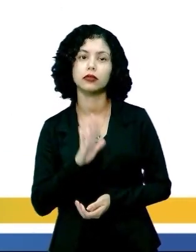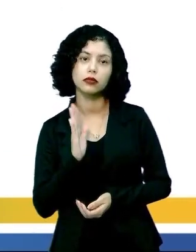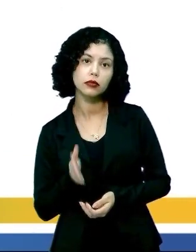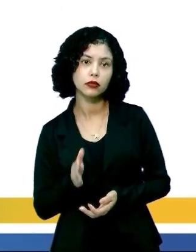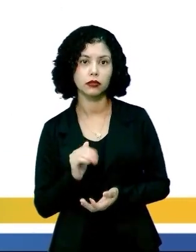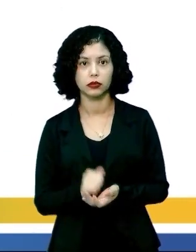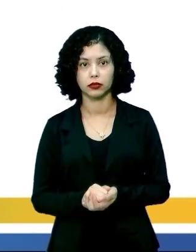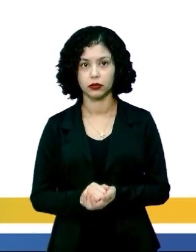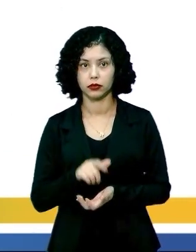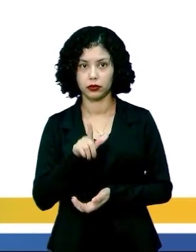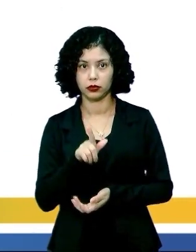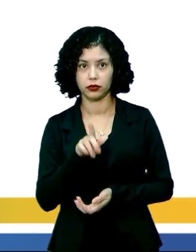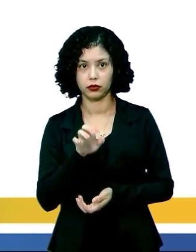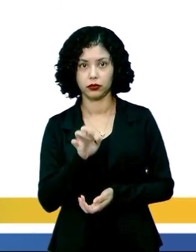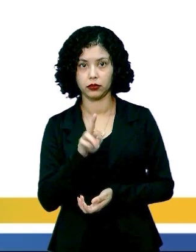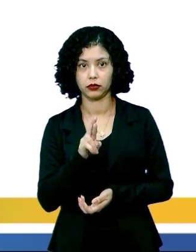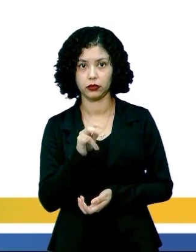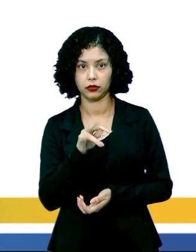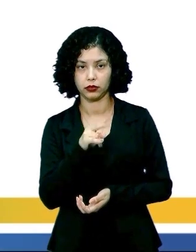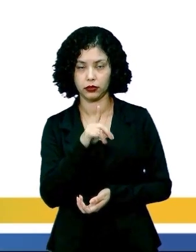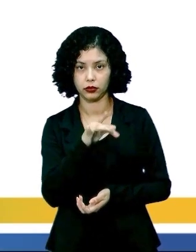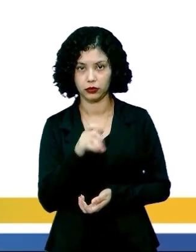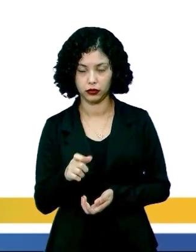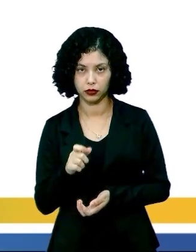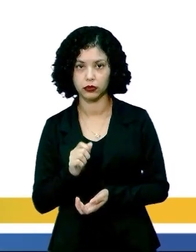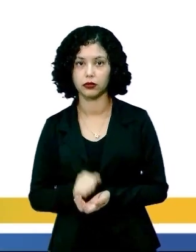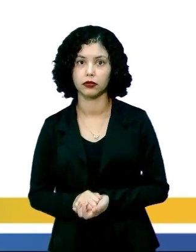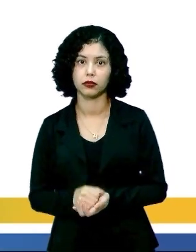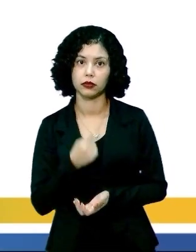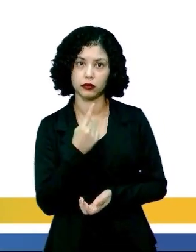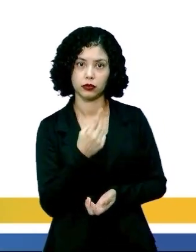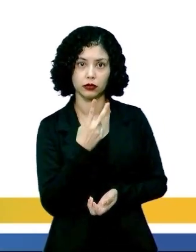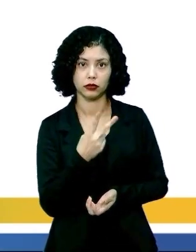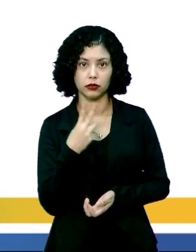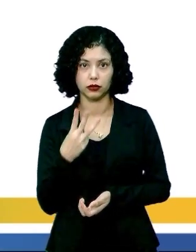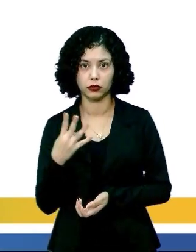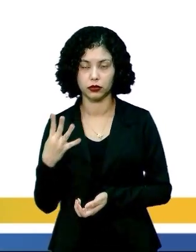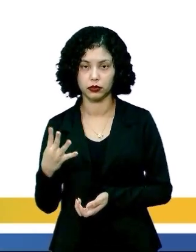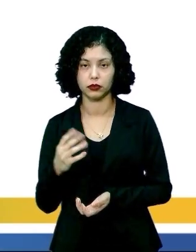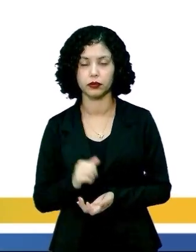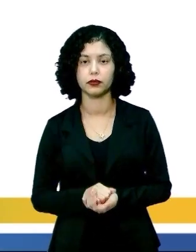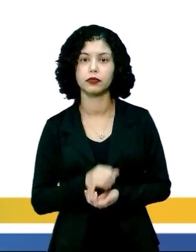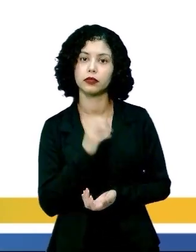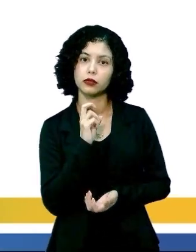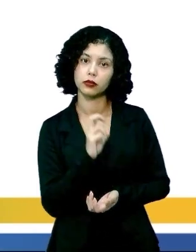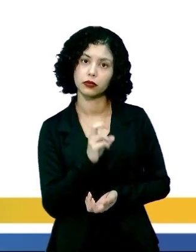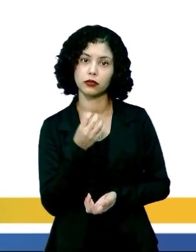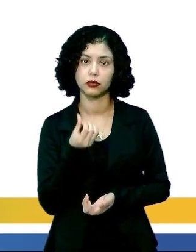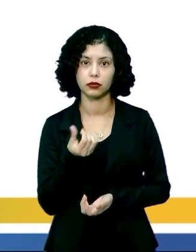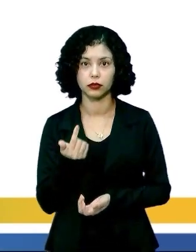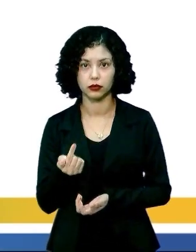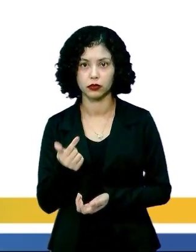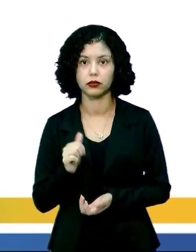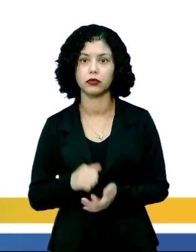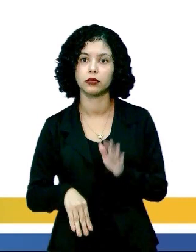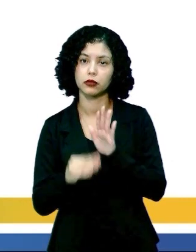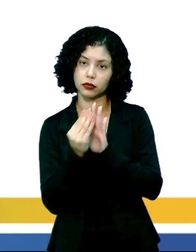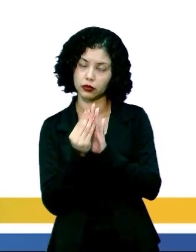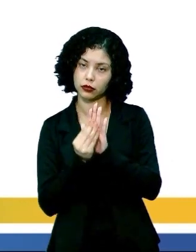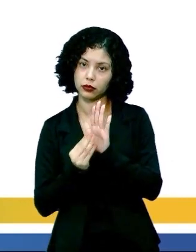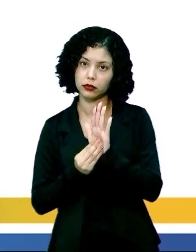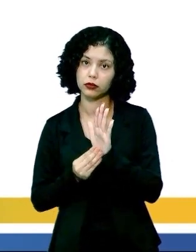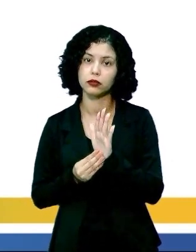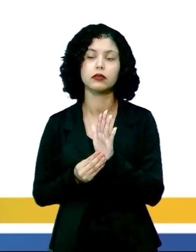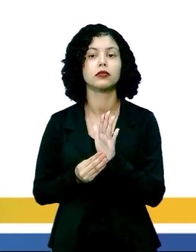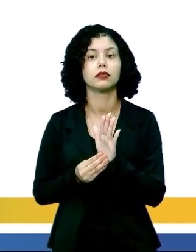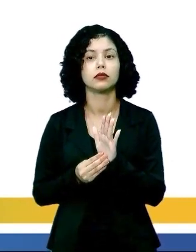Já a função geratriz 1, 2, 3 e 4 e 5, 6 e 7 é